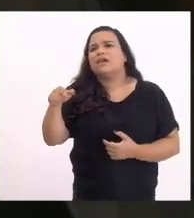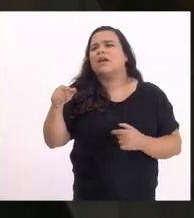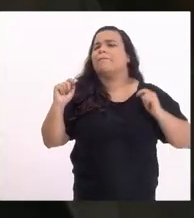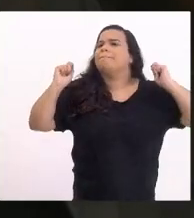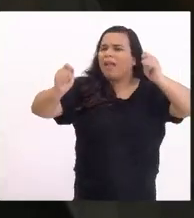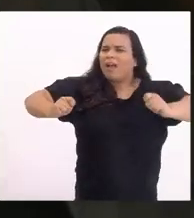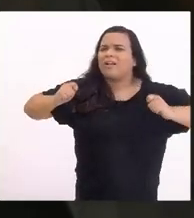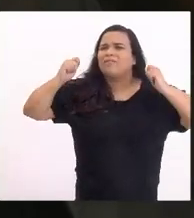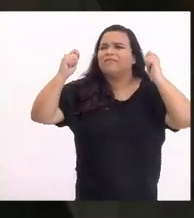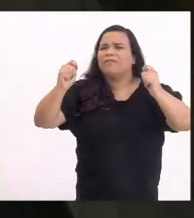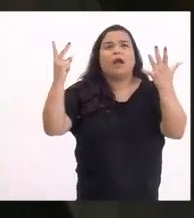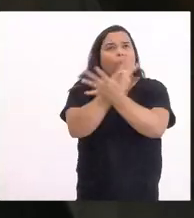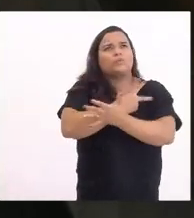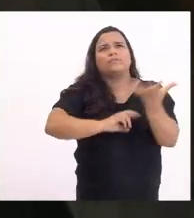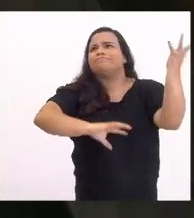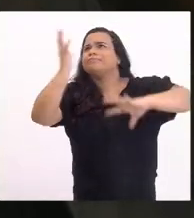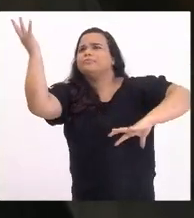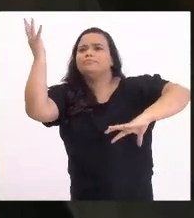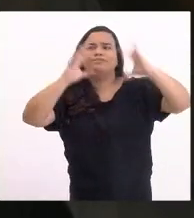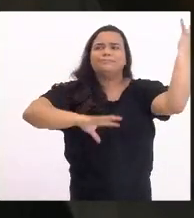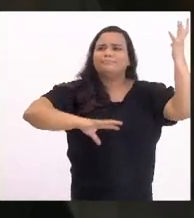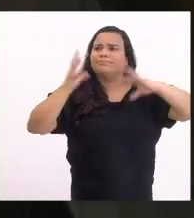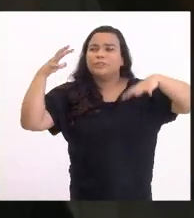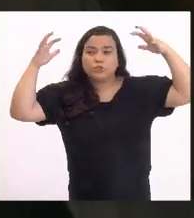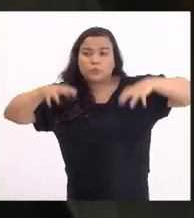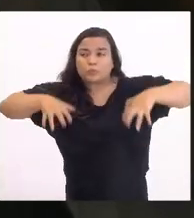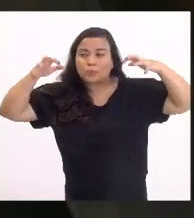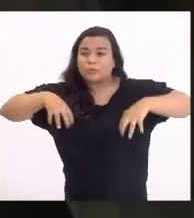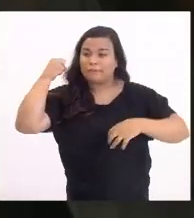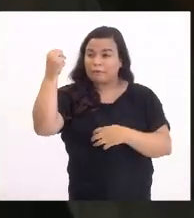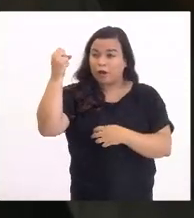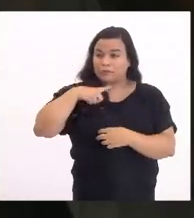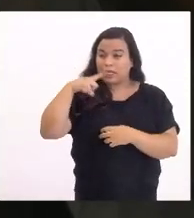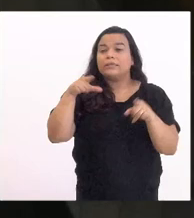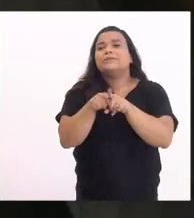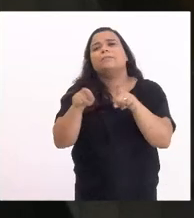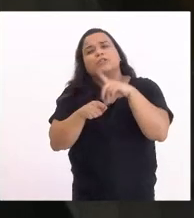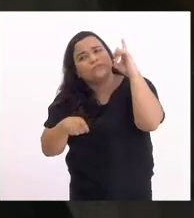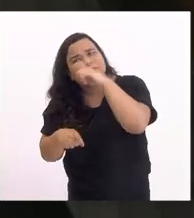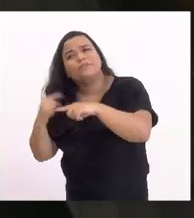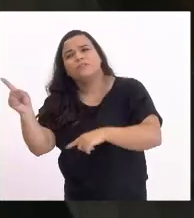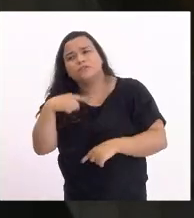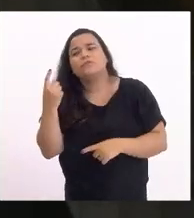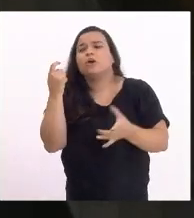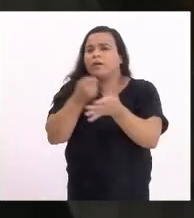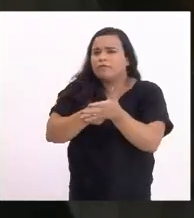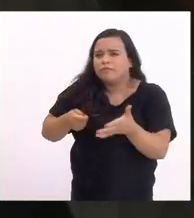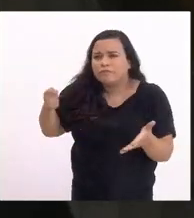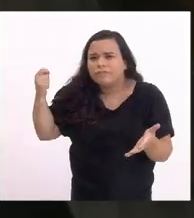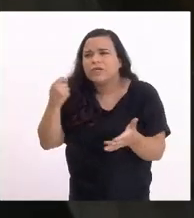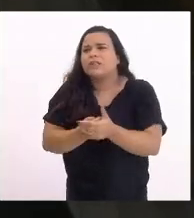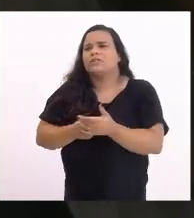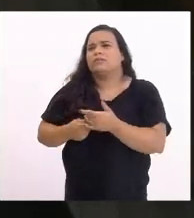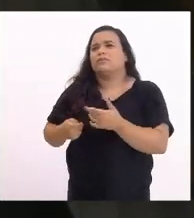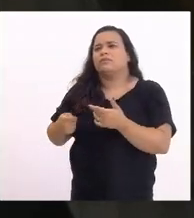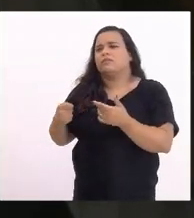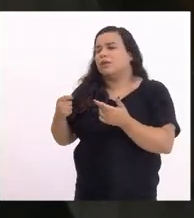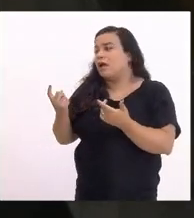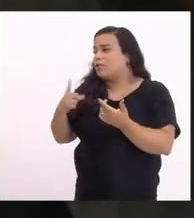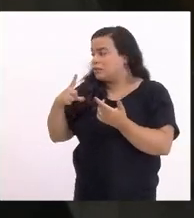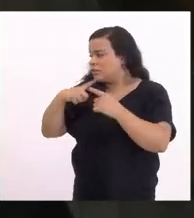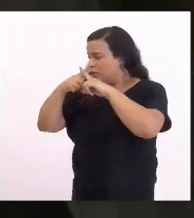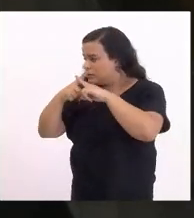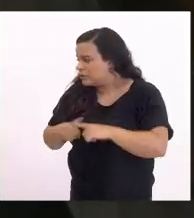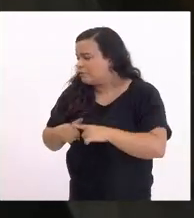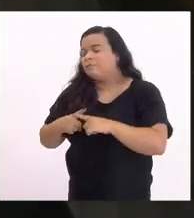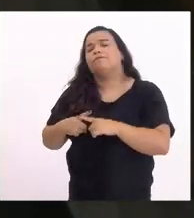manifestação forte, né, das chuvas, mas também a dificuldade que nós temos de enfrentar o desafio da prevenção, dos